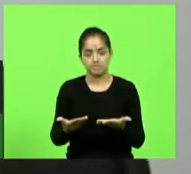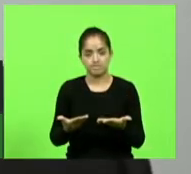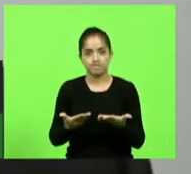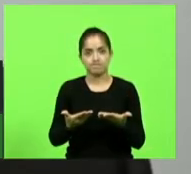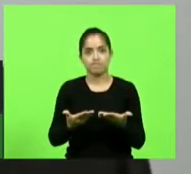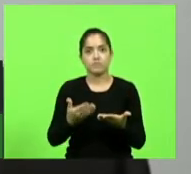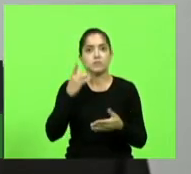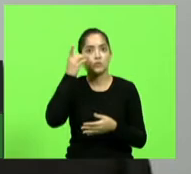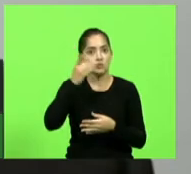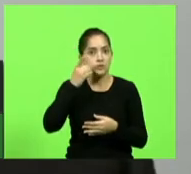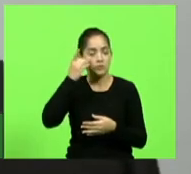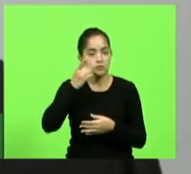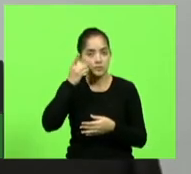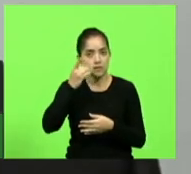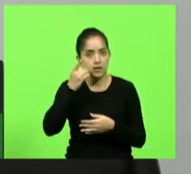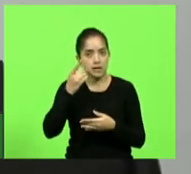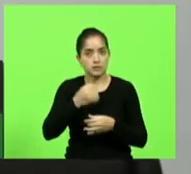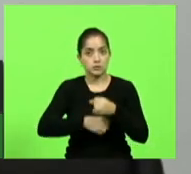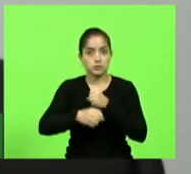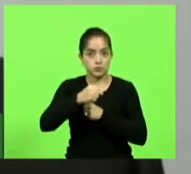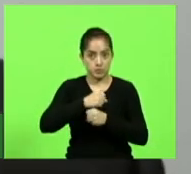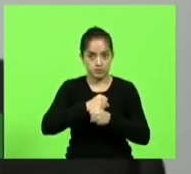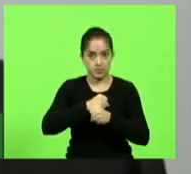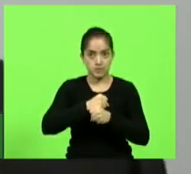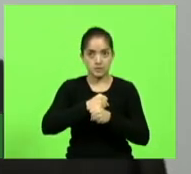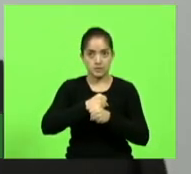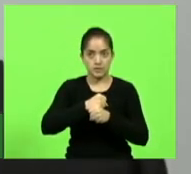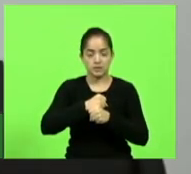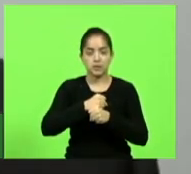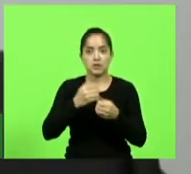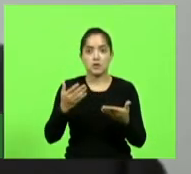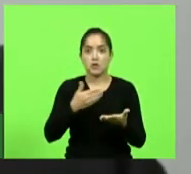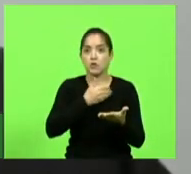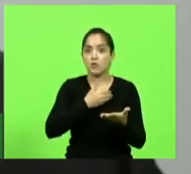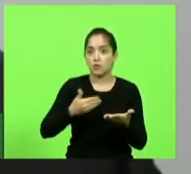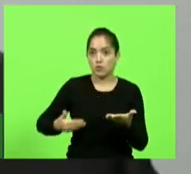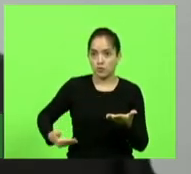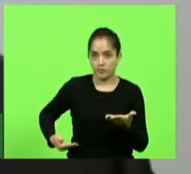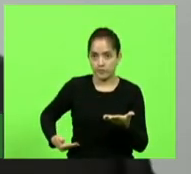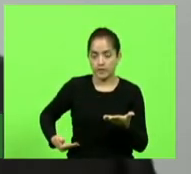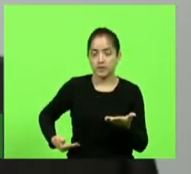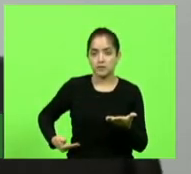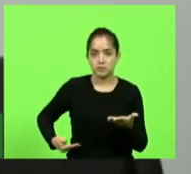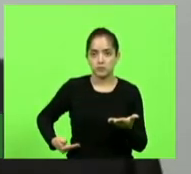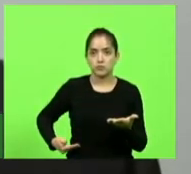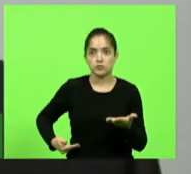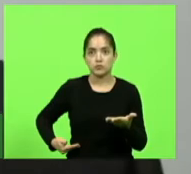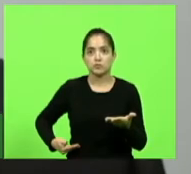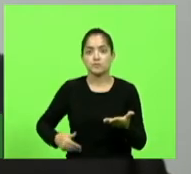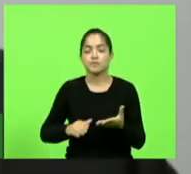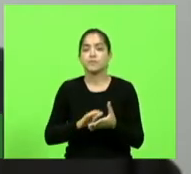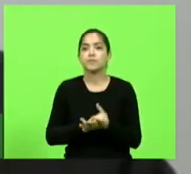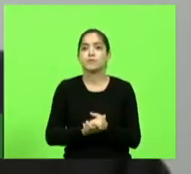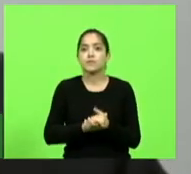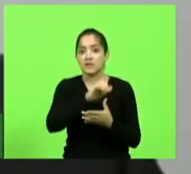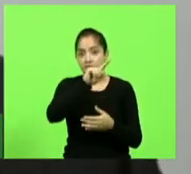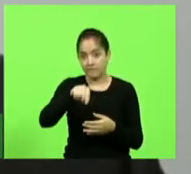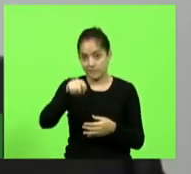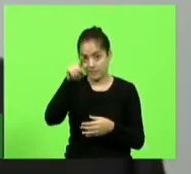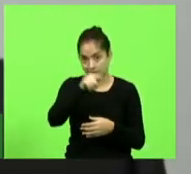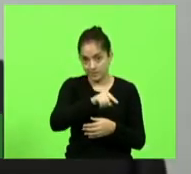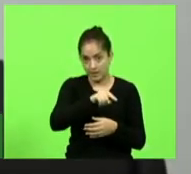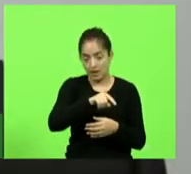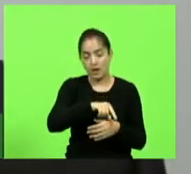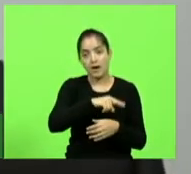deputados e deputadas no ano passado. O governo teve uma infelicidade de vetar esse projeto. Foi para a Comissão